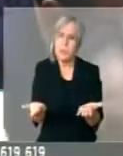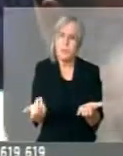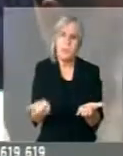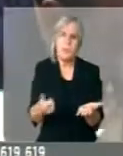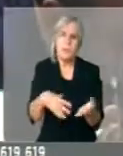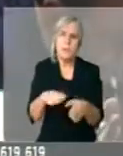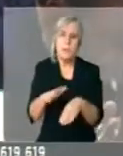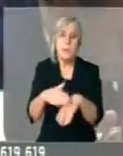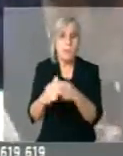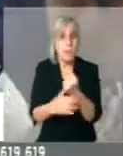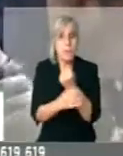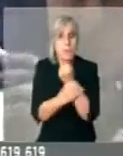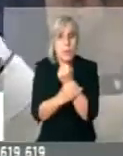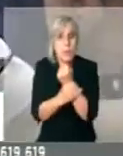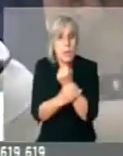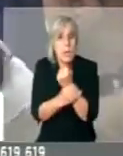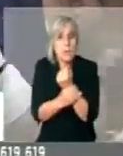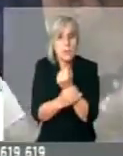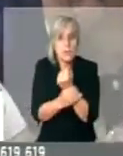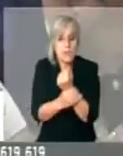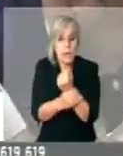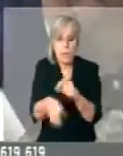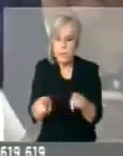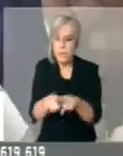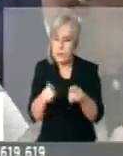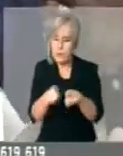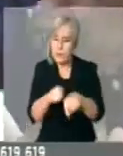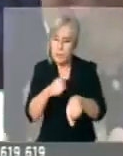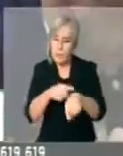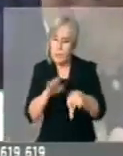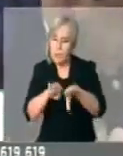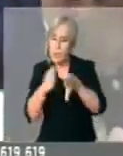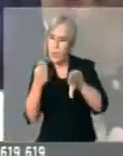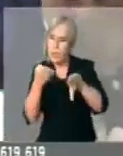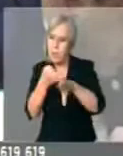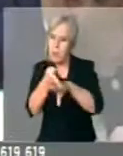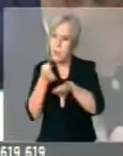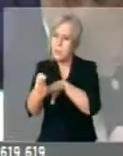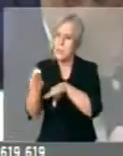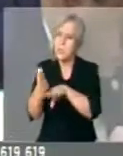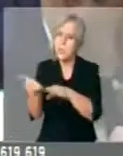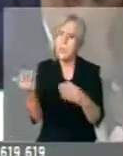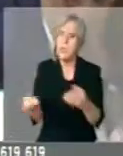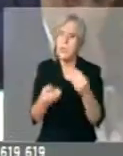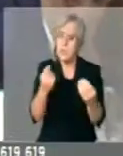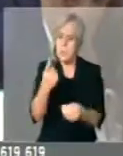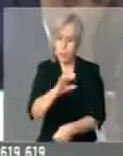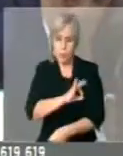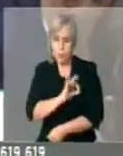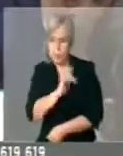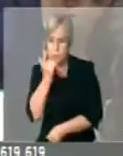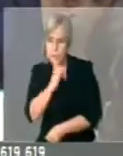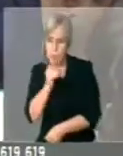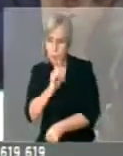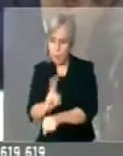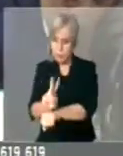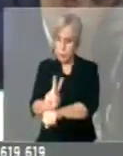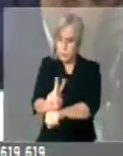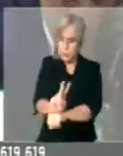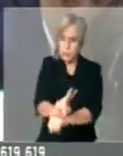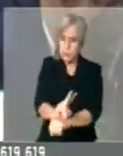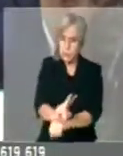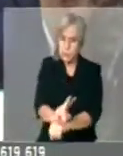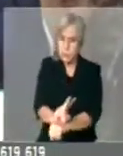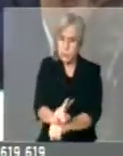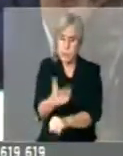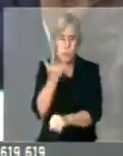de segurança, inclusive nas portas, porque a porta o policial não conseguiu, o segurança não